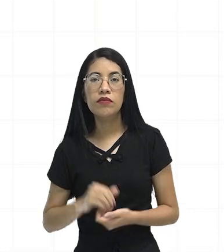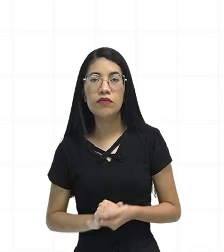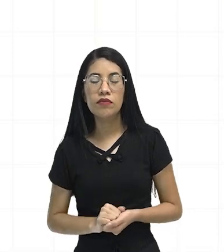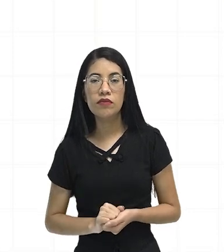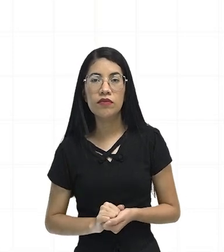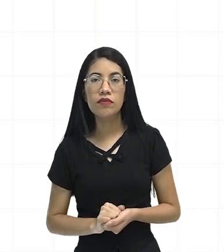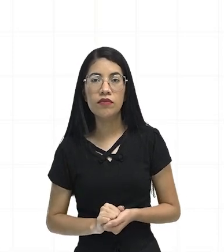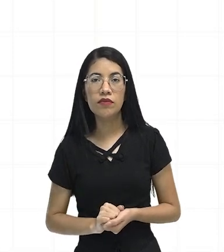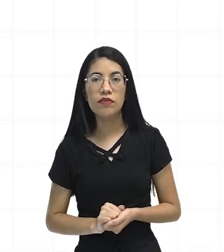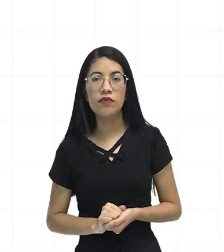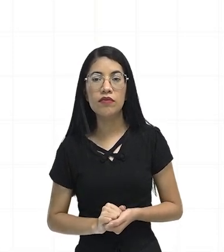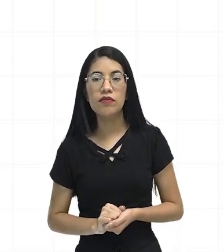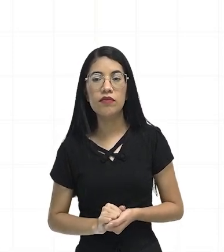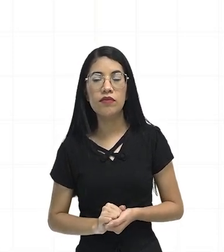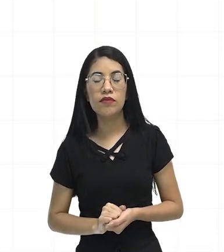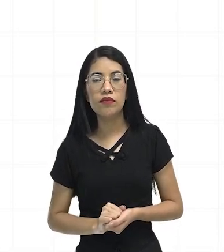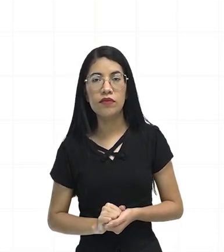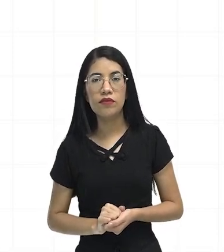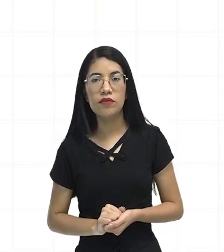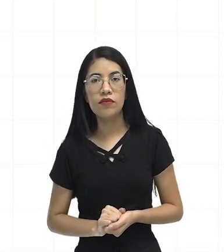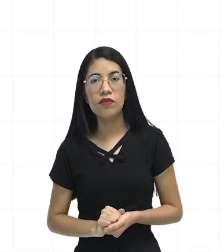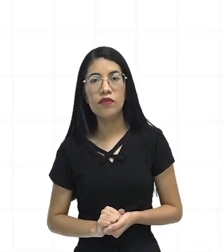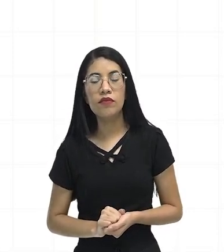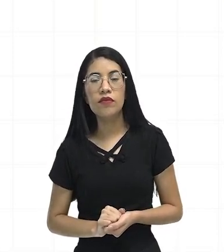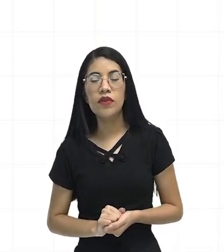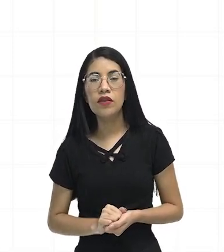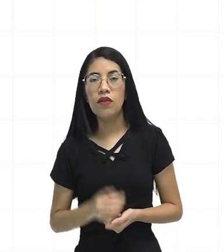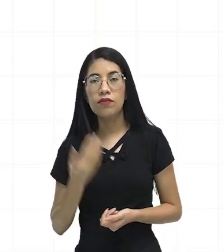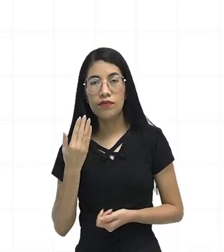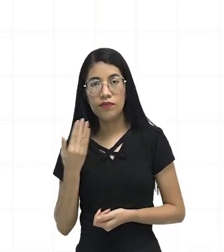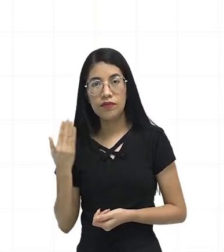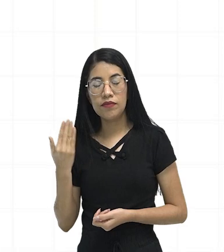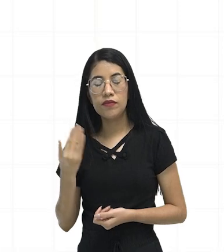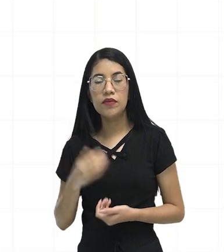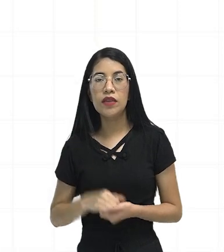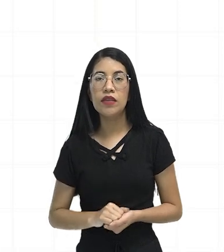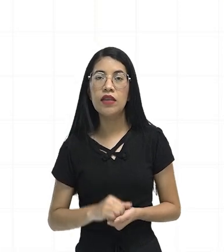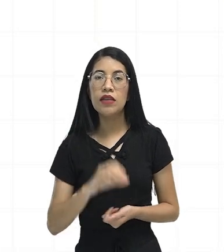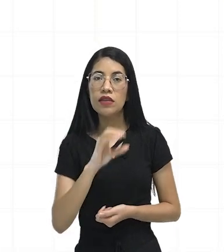1, 2, 3, 4. A vírgula fica ali, ó.